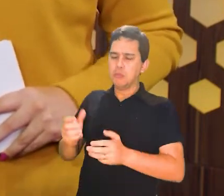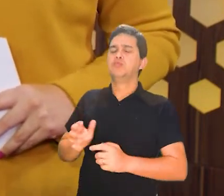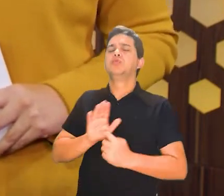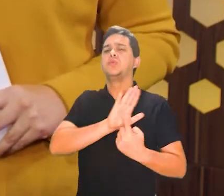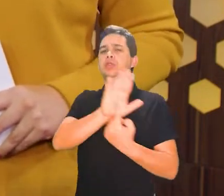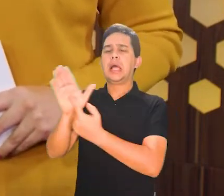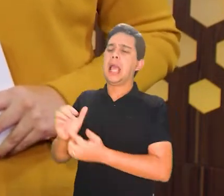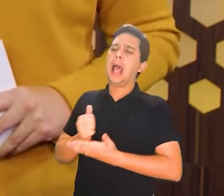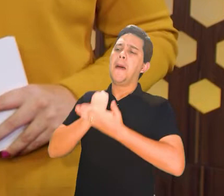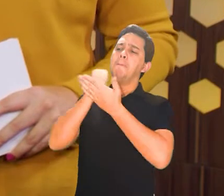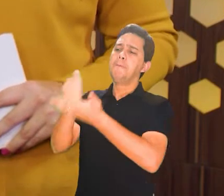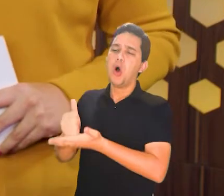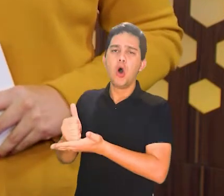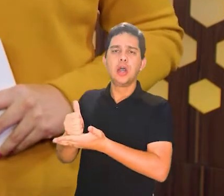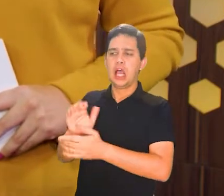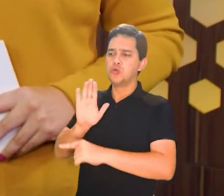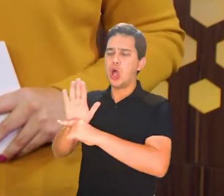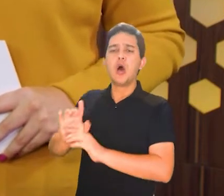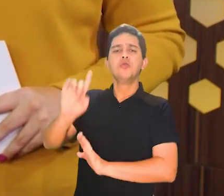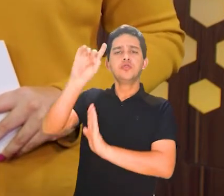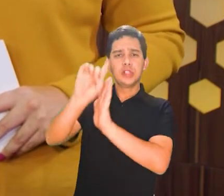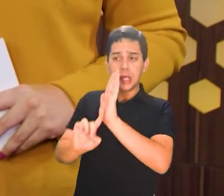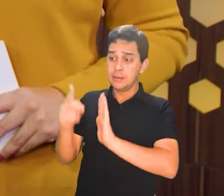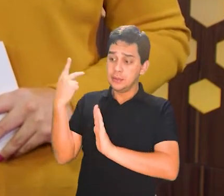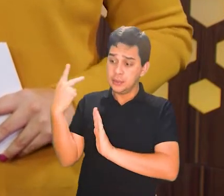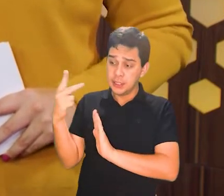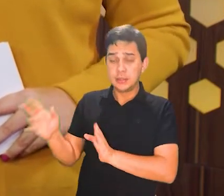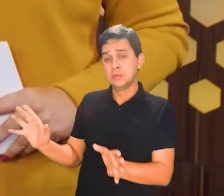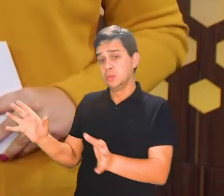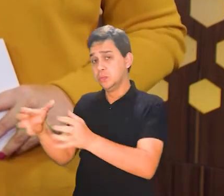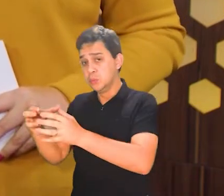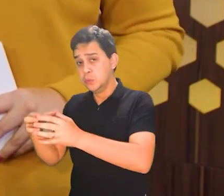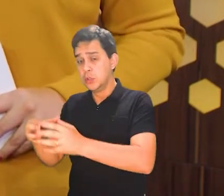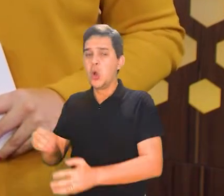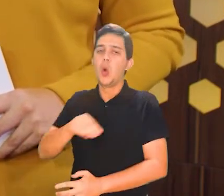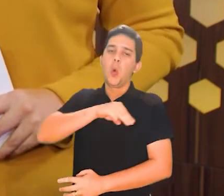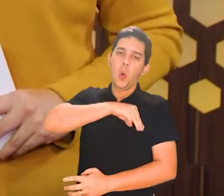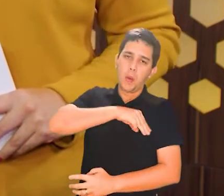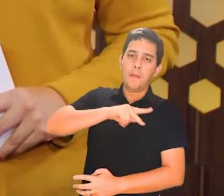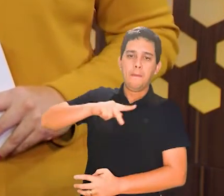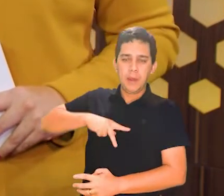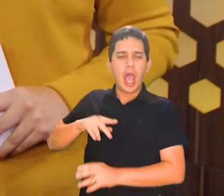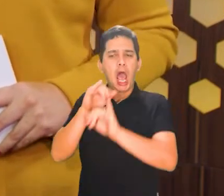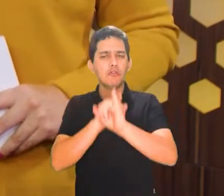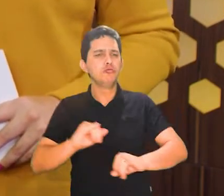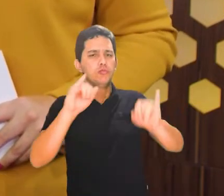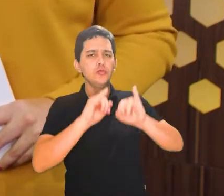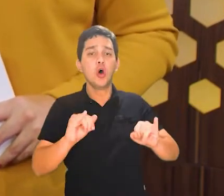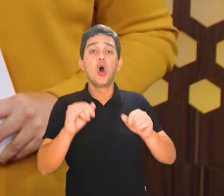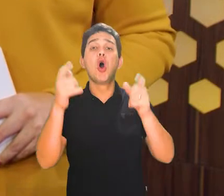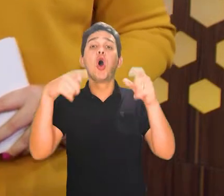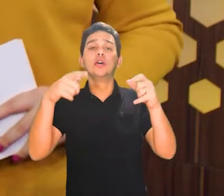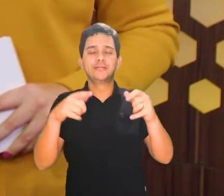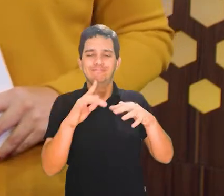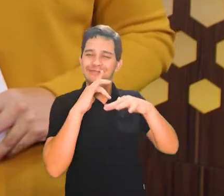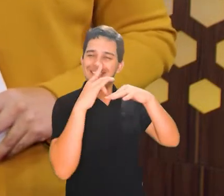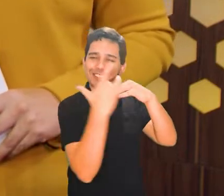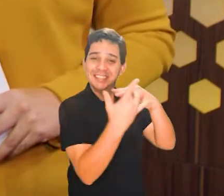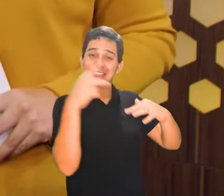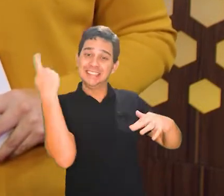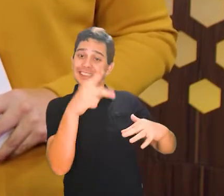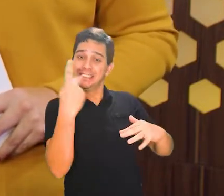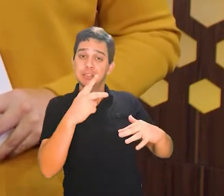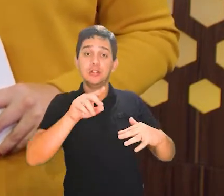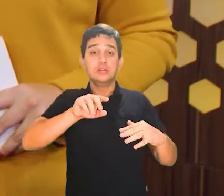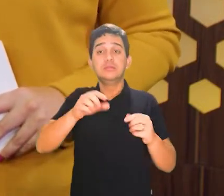promoção e garantia dos direitos dessa parcela da população, o MPRJ divulgou em suas redes sociais uma campanha em alusão a